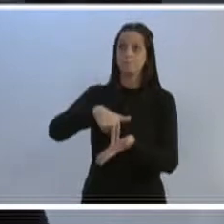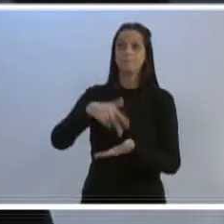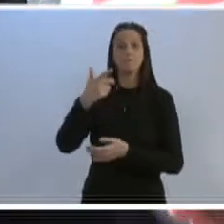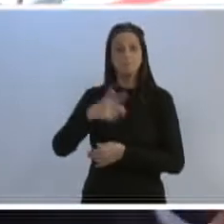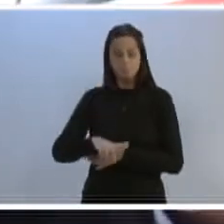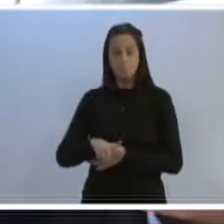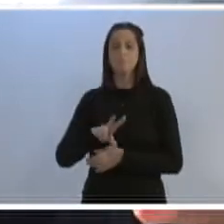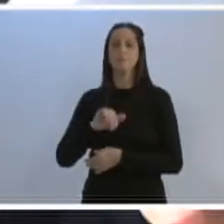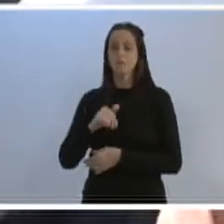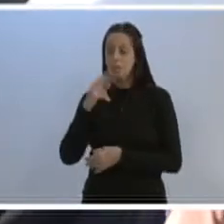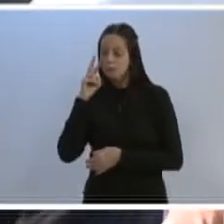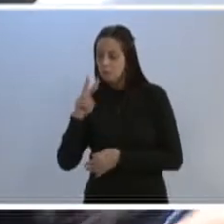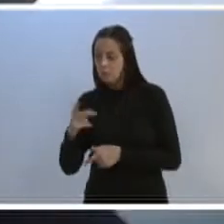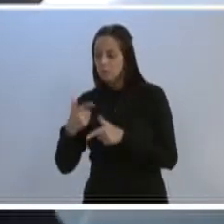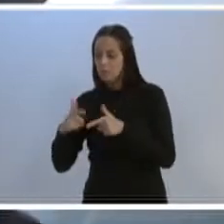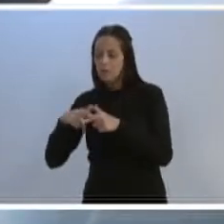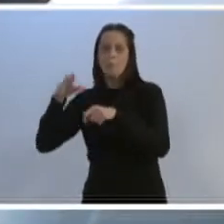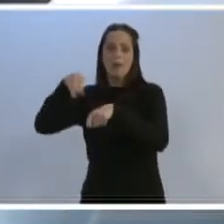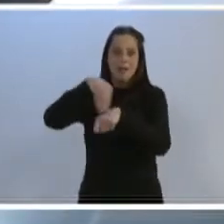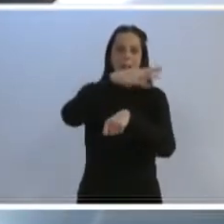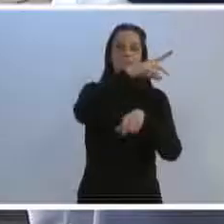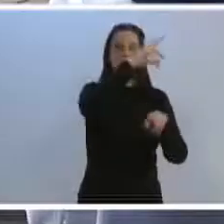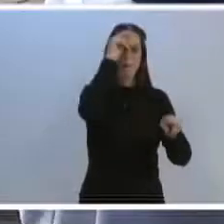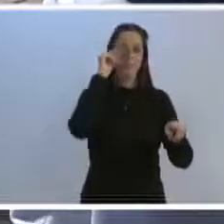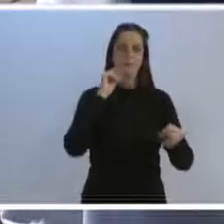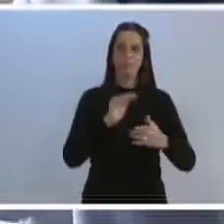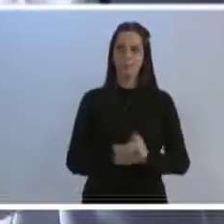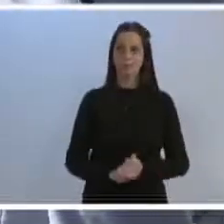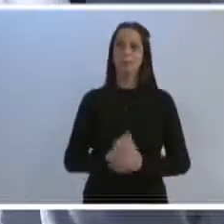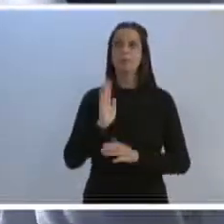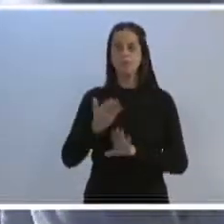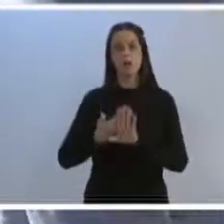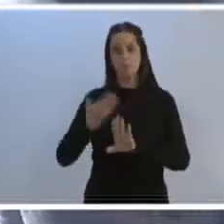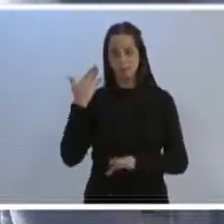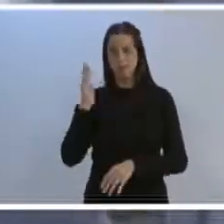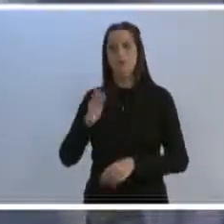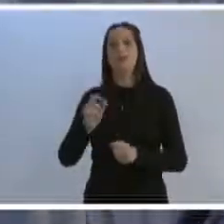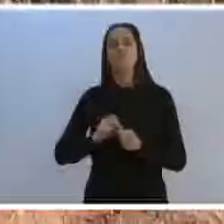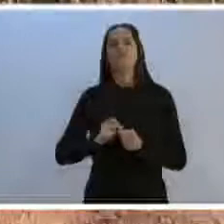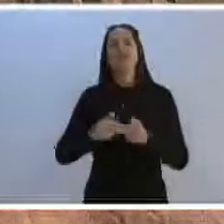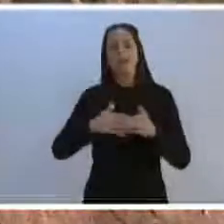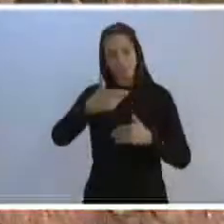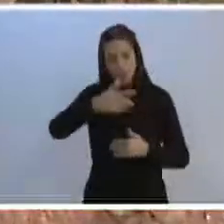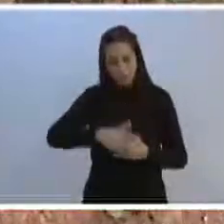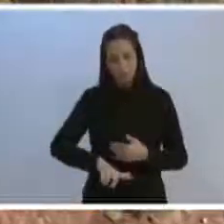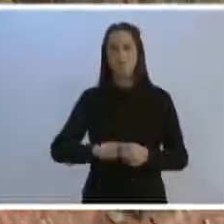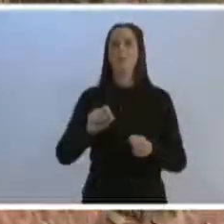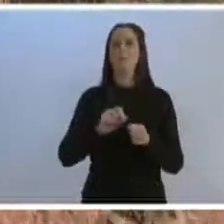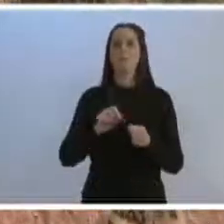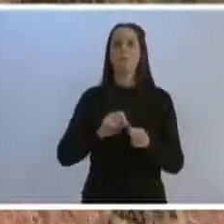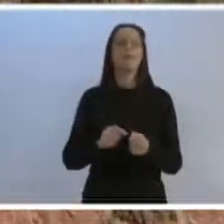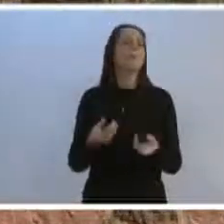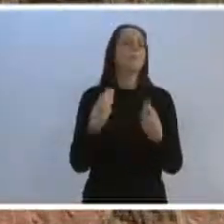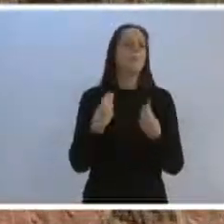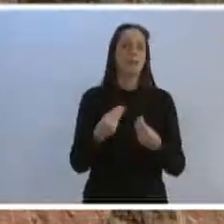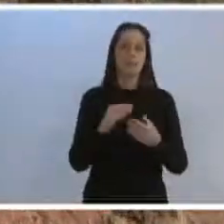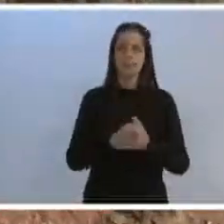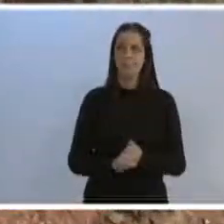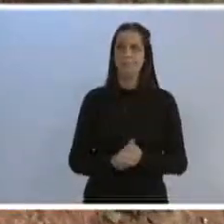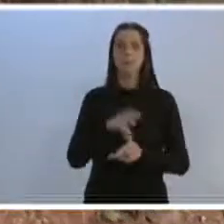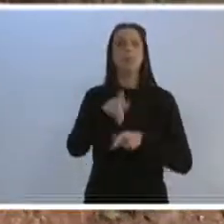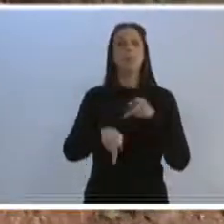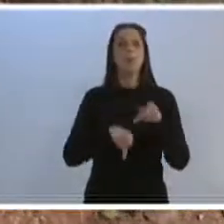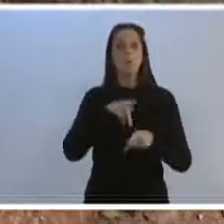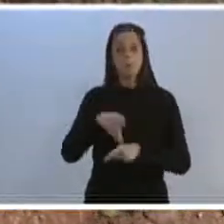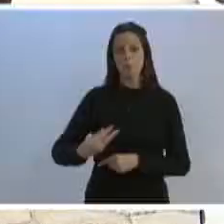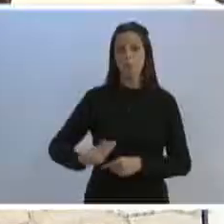encaminhamentos né eu já fiz esses encaminhamentos mas vou fazer novamente para que a população da